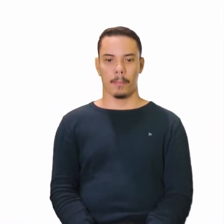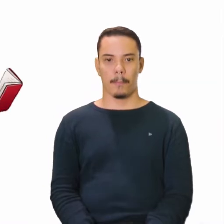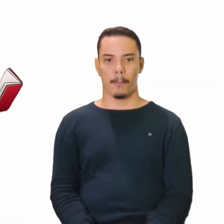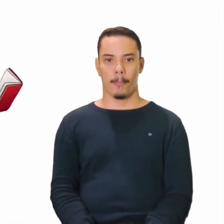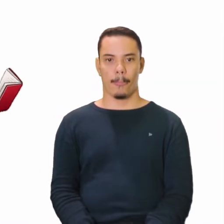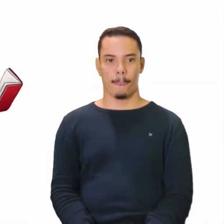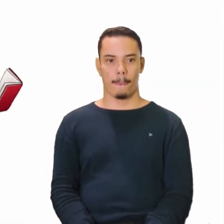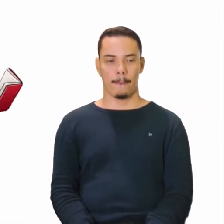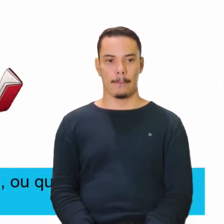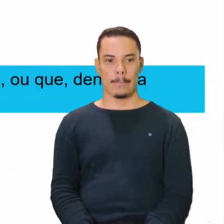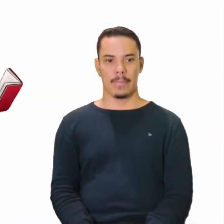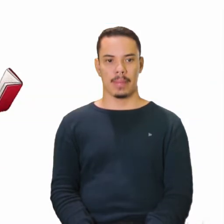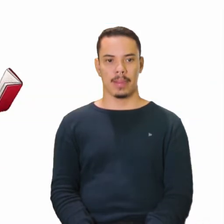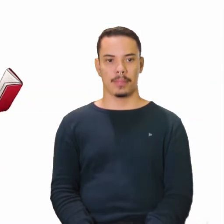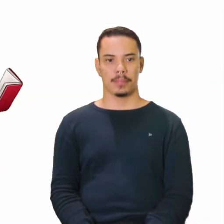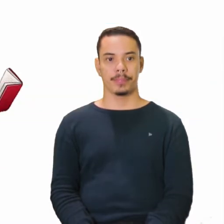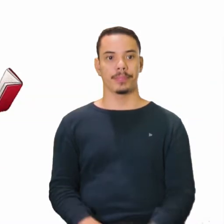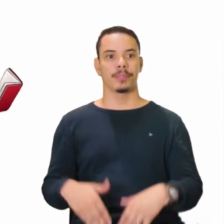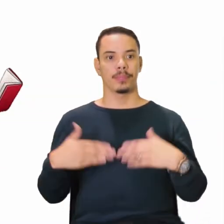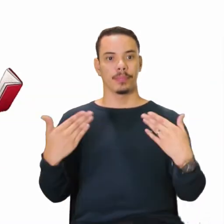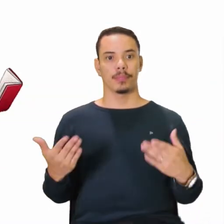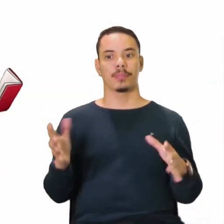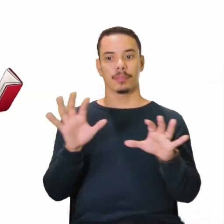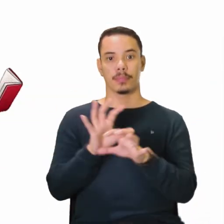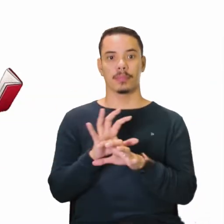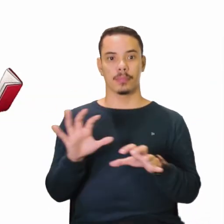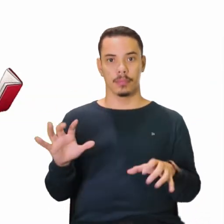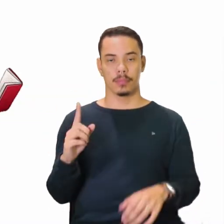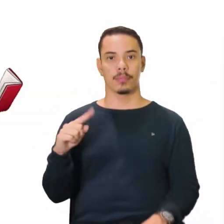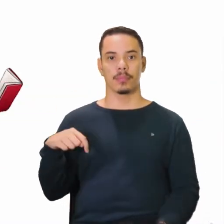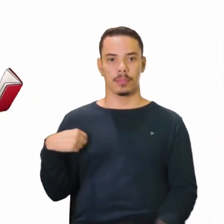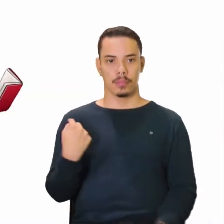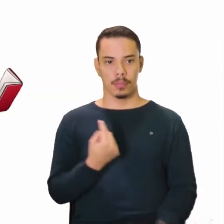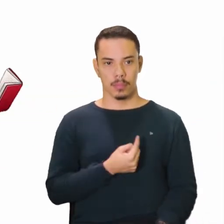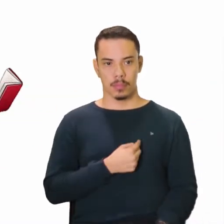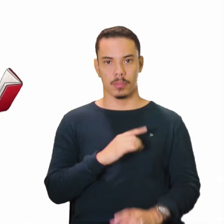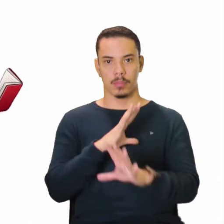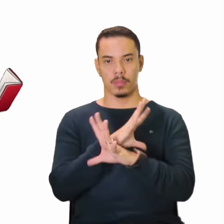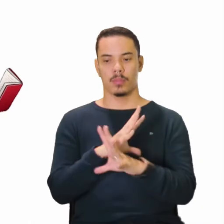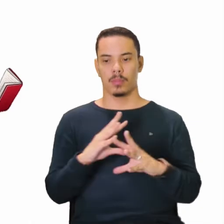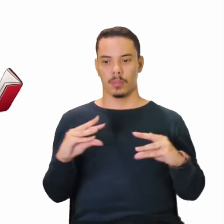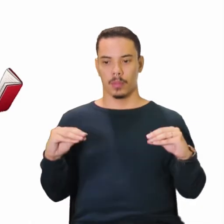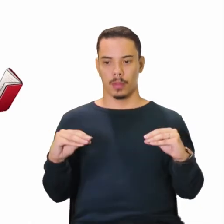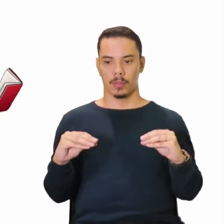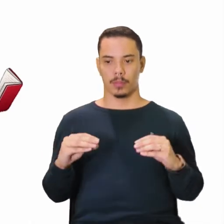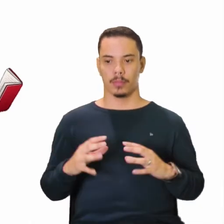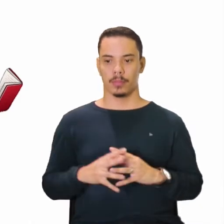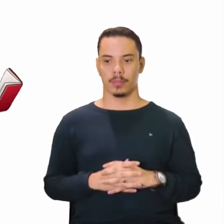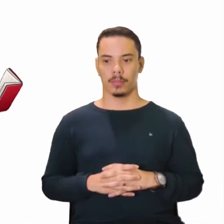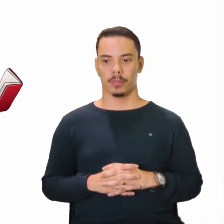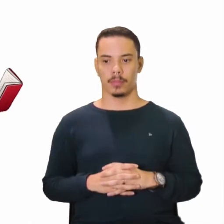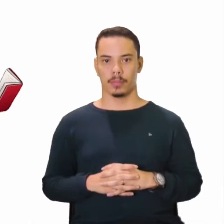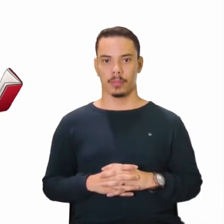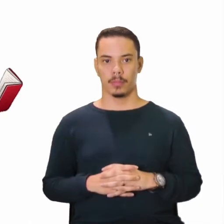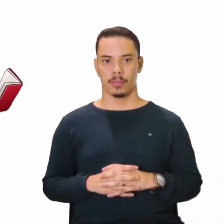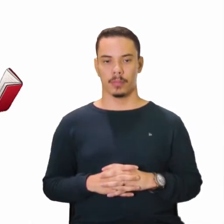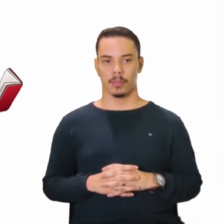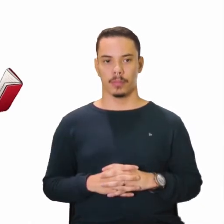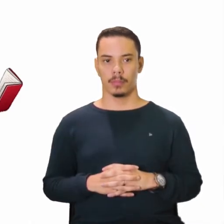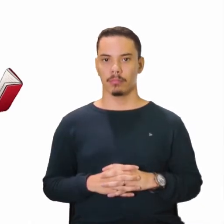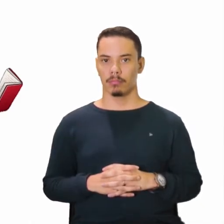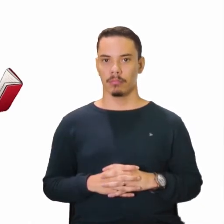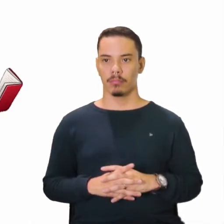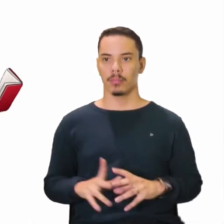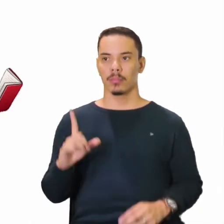Ok. Então, seguindo aqui, vamos agora para as conjunções, certo? Bom,